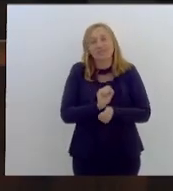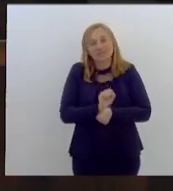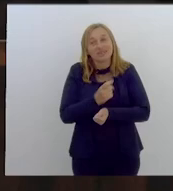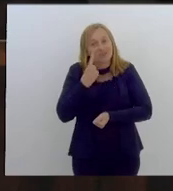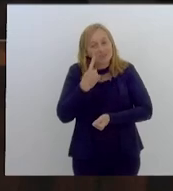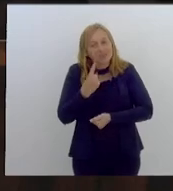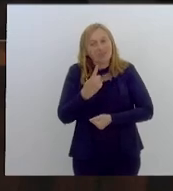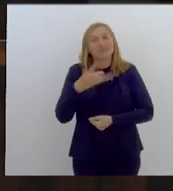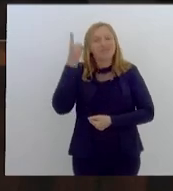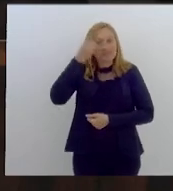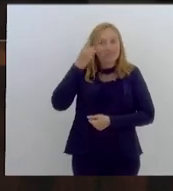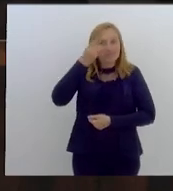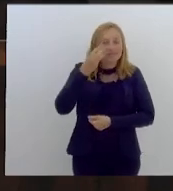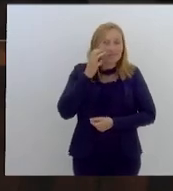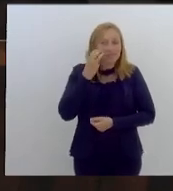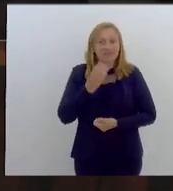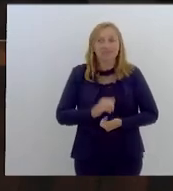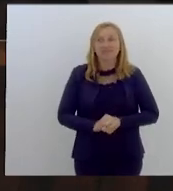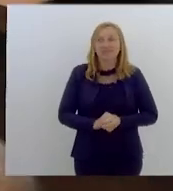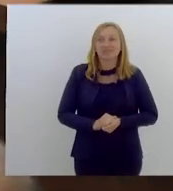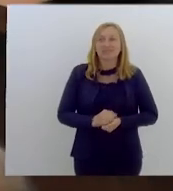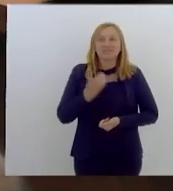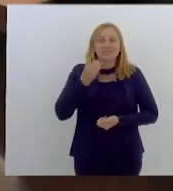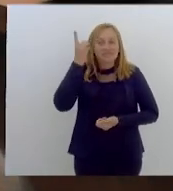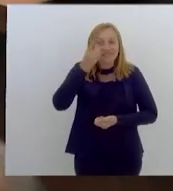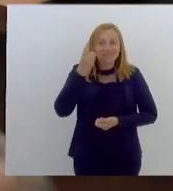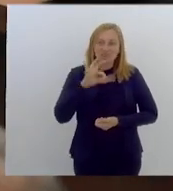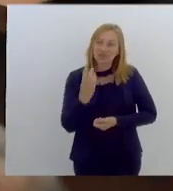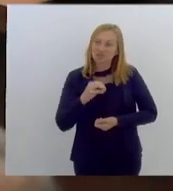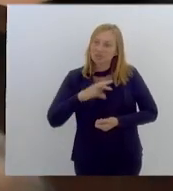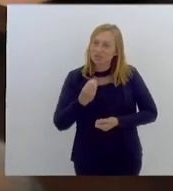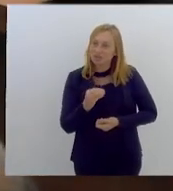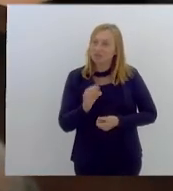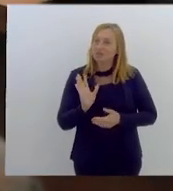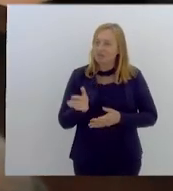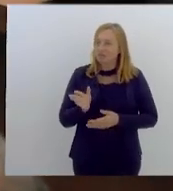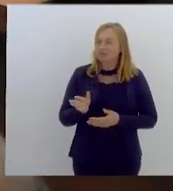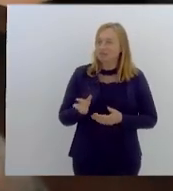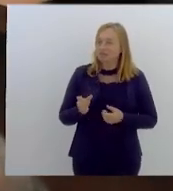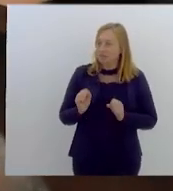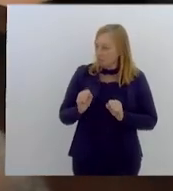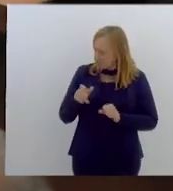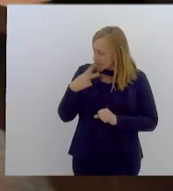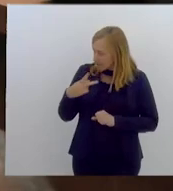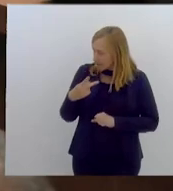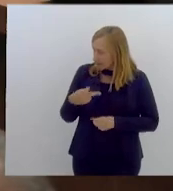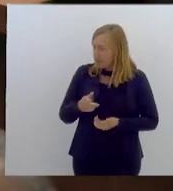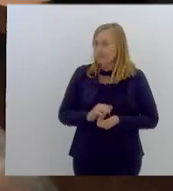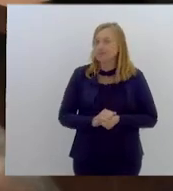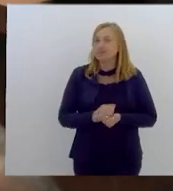ouvir o deputado Valdec, por favor. Deputado Chico Machado, Vossa Excelência já se recompôs?